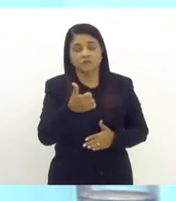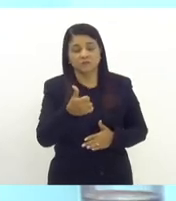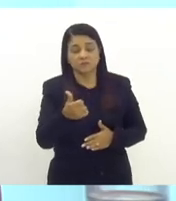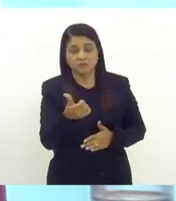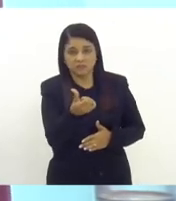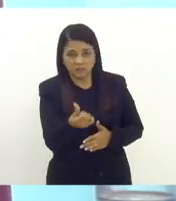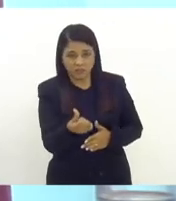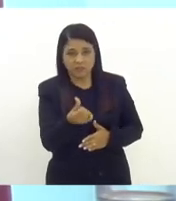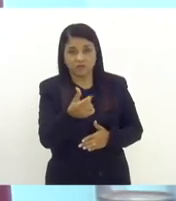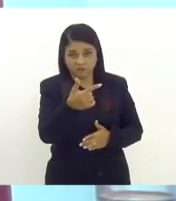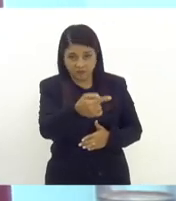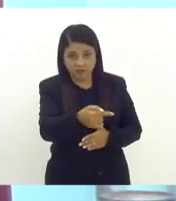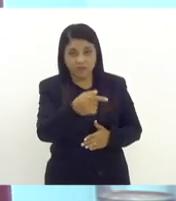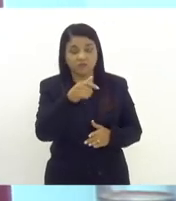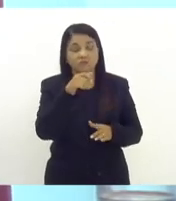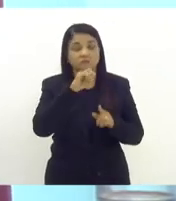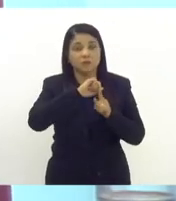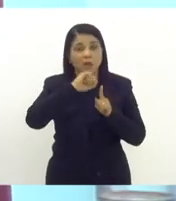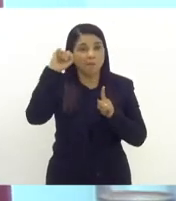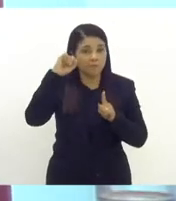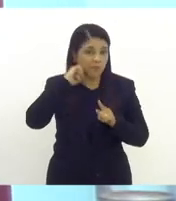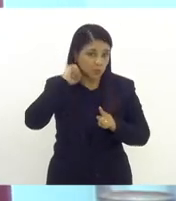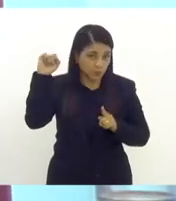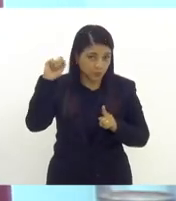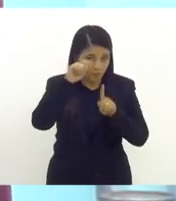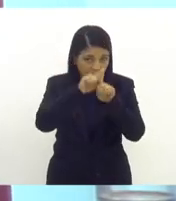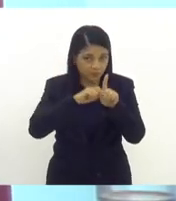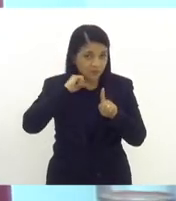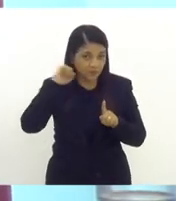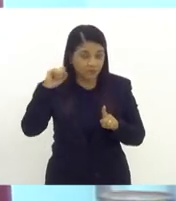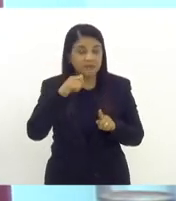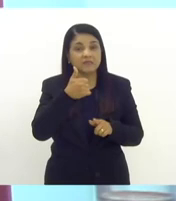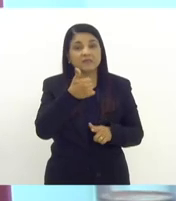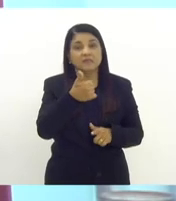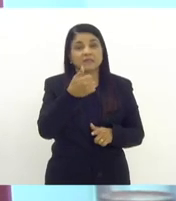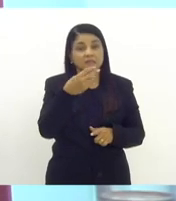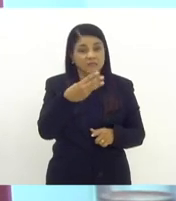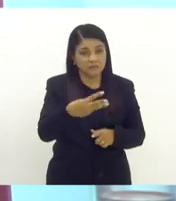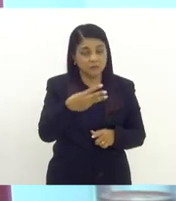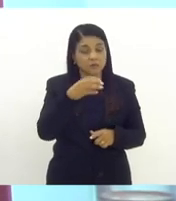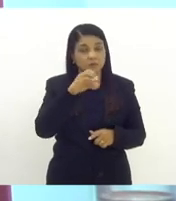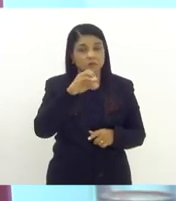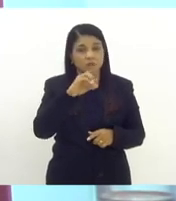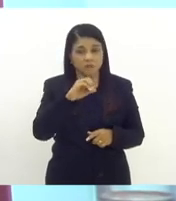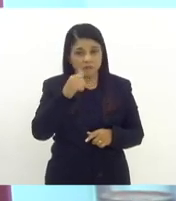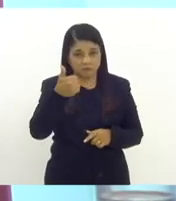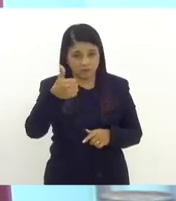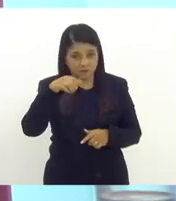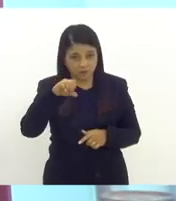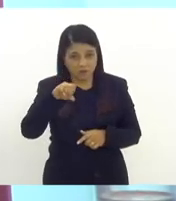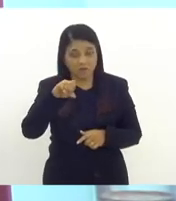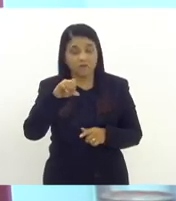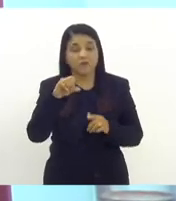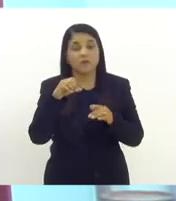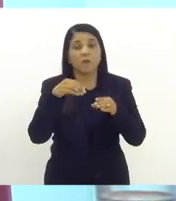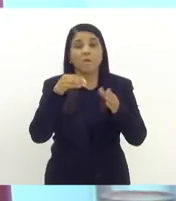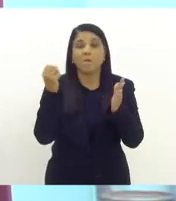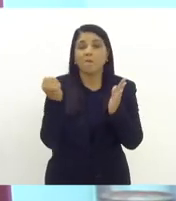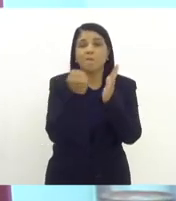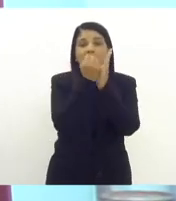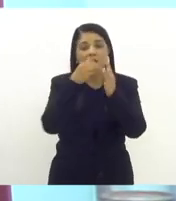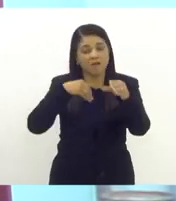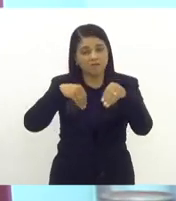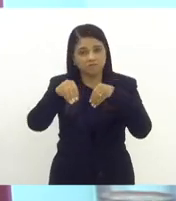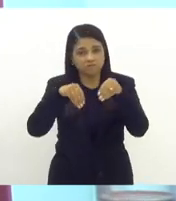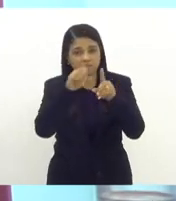2016 tá essa lei 13.019 Ela é conhecida como marco regulatório das organizações